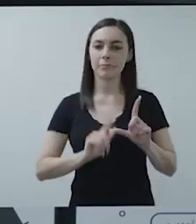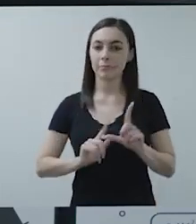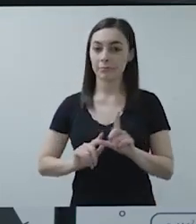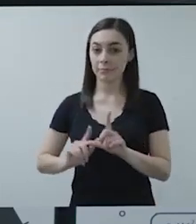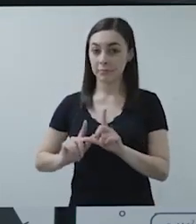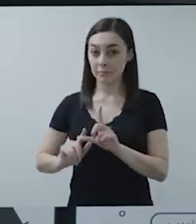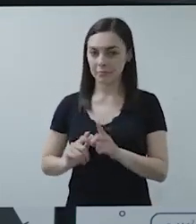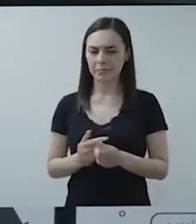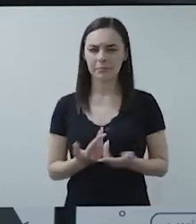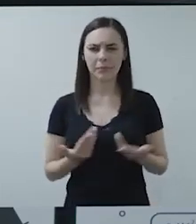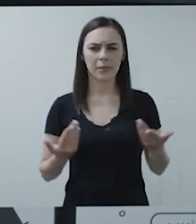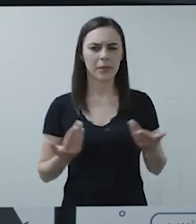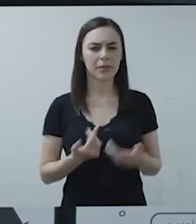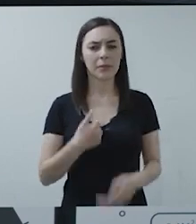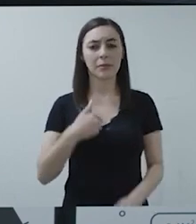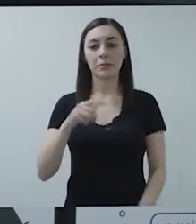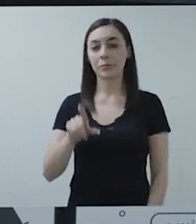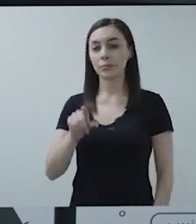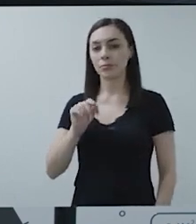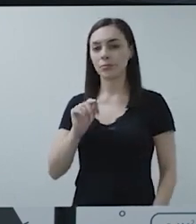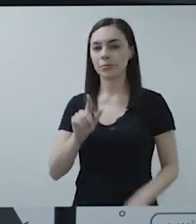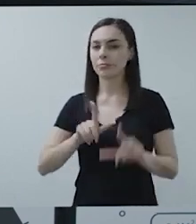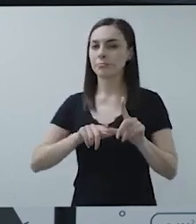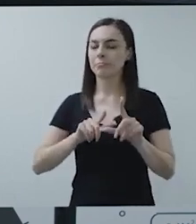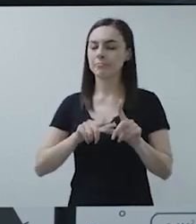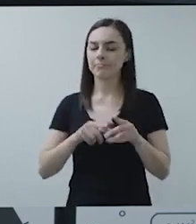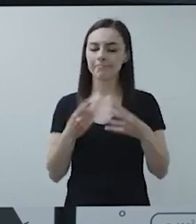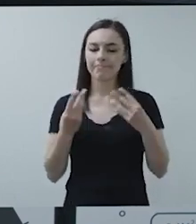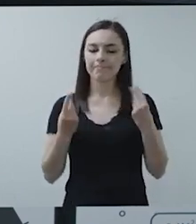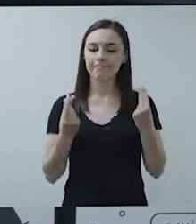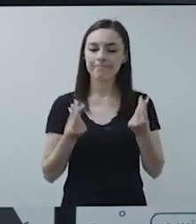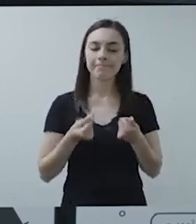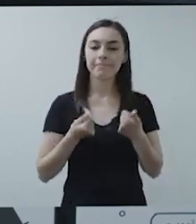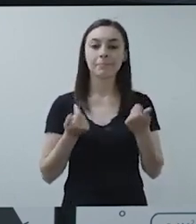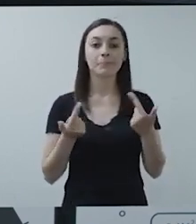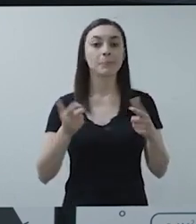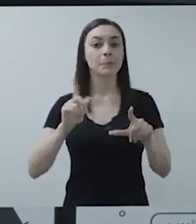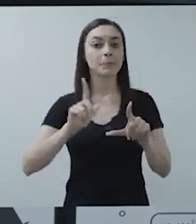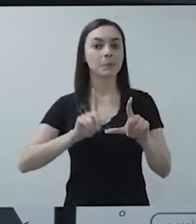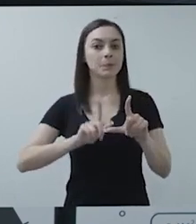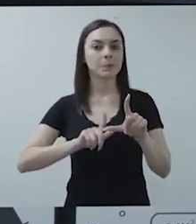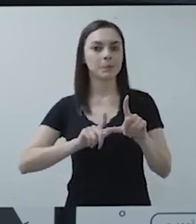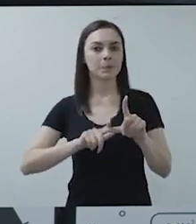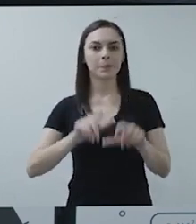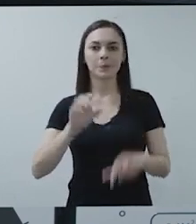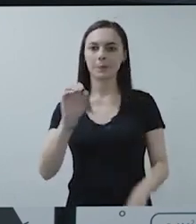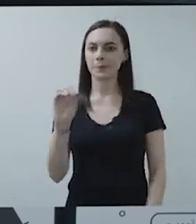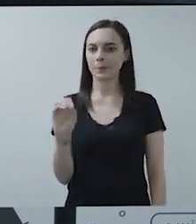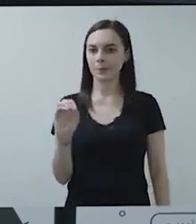Agora eu vou escolher uma letra aqui. Vou escolher a letra O.